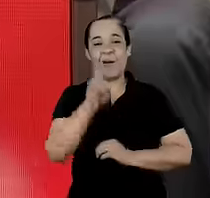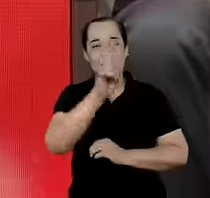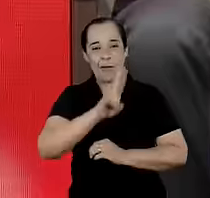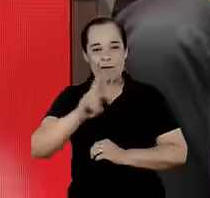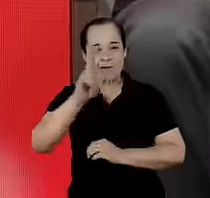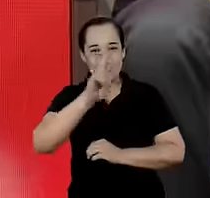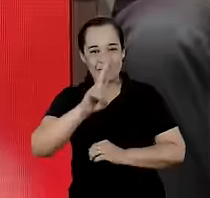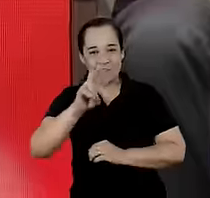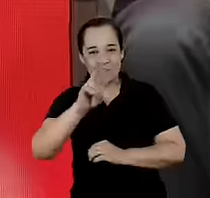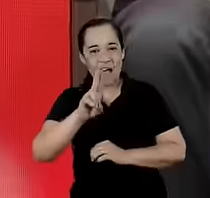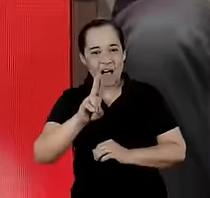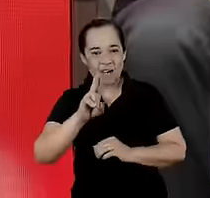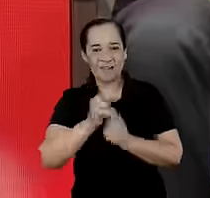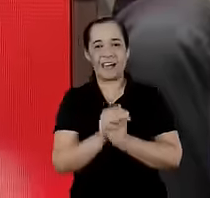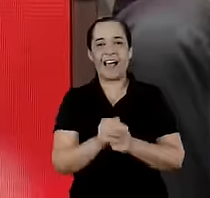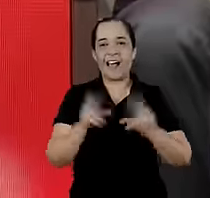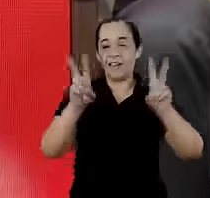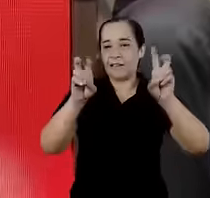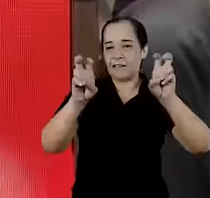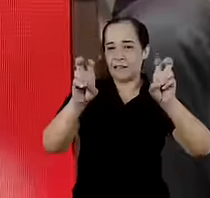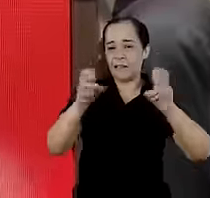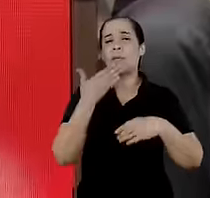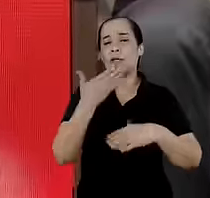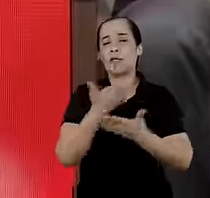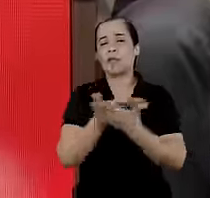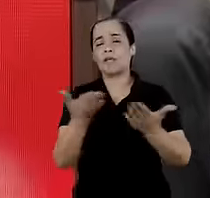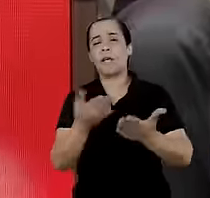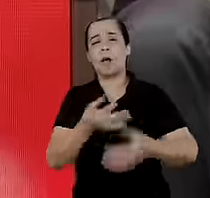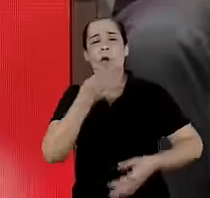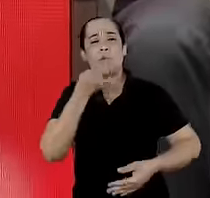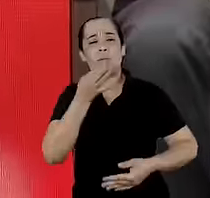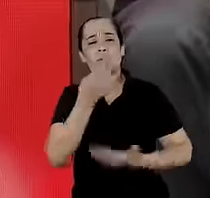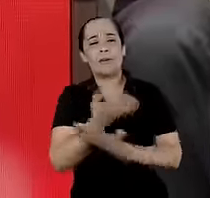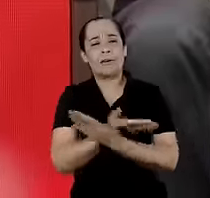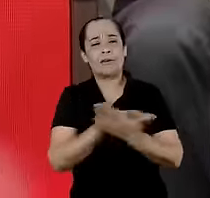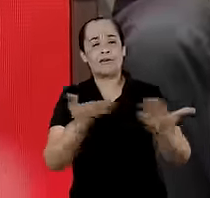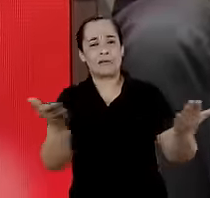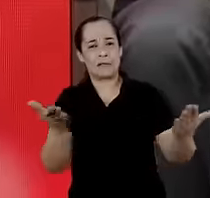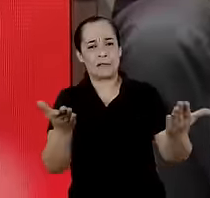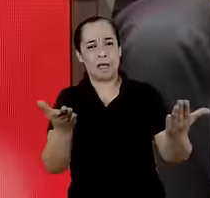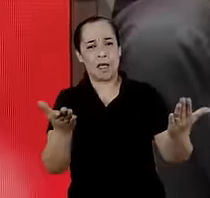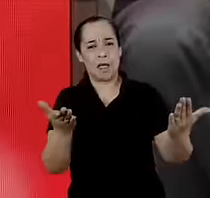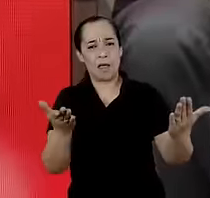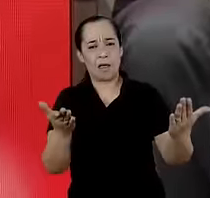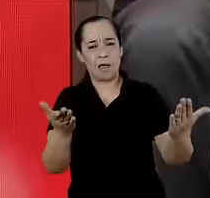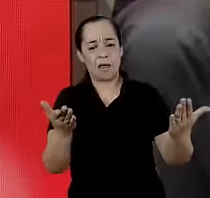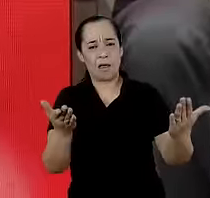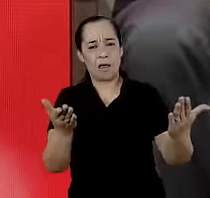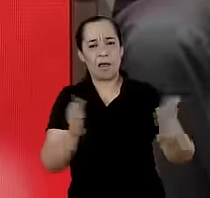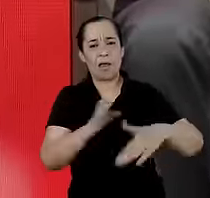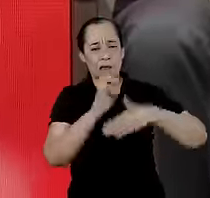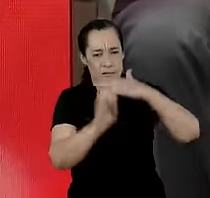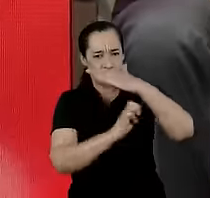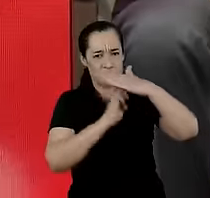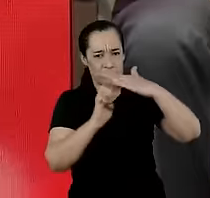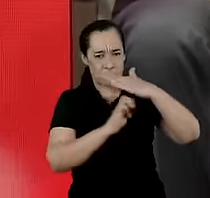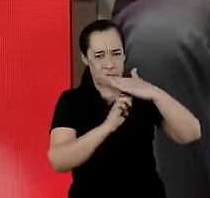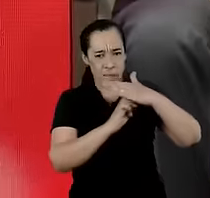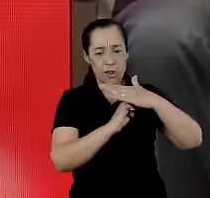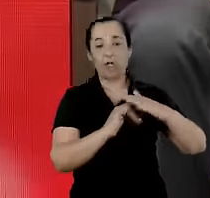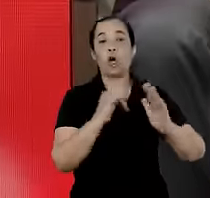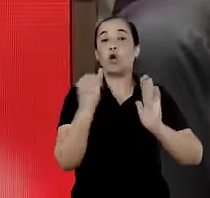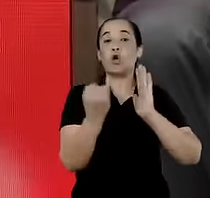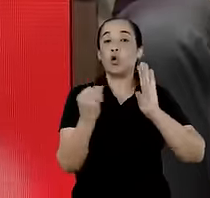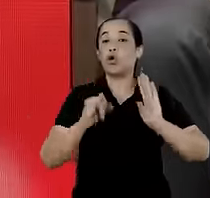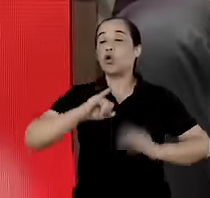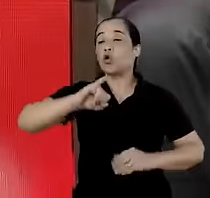fundo queria que vocês falassem um pouco Qual é a percepção de vocês do comportamento da treasury né e da taxa de juros Americanas decisões